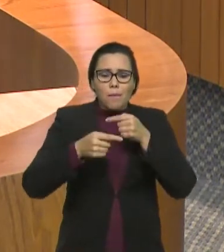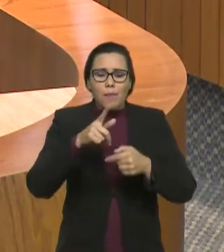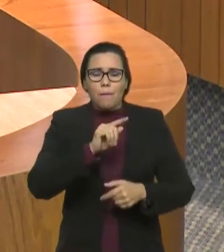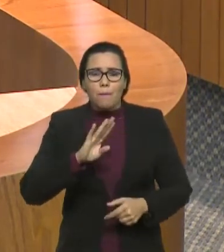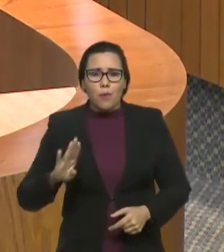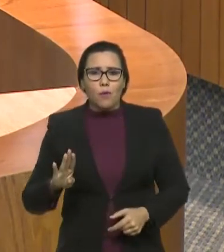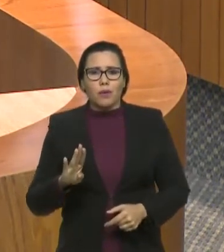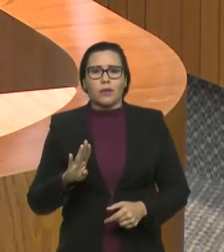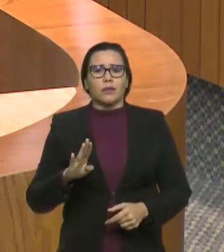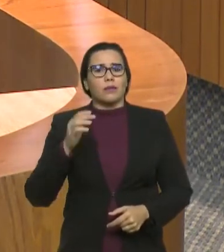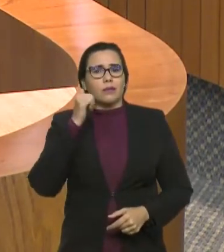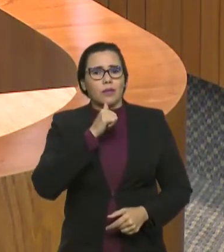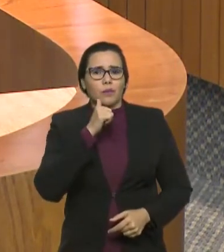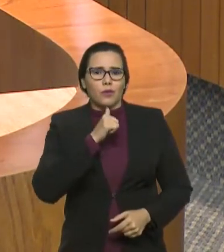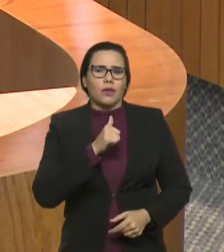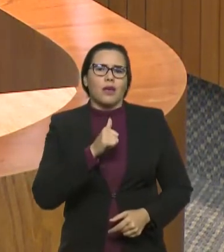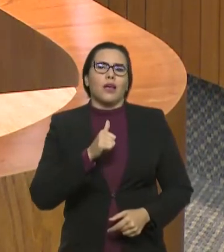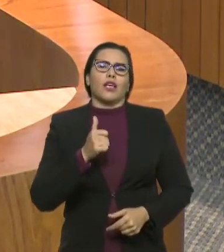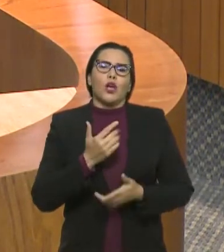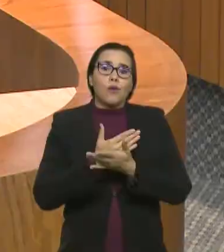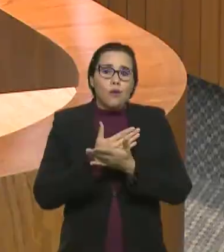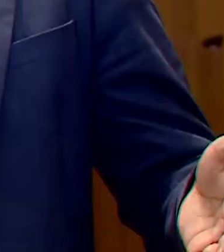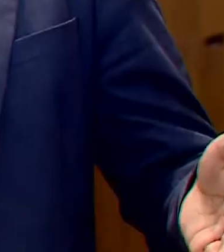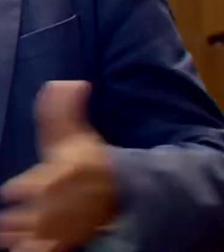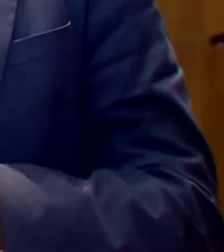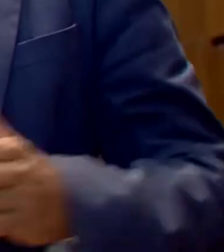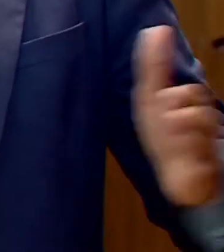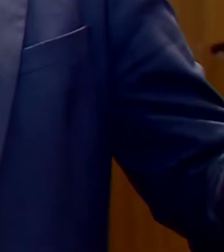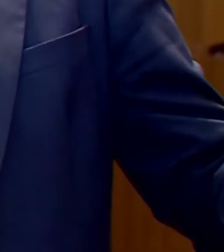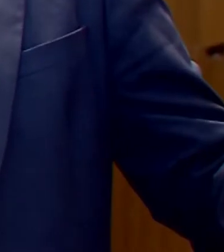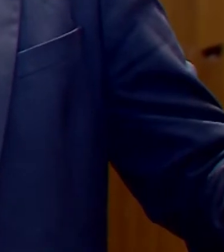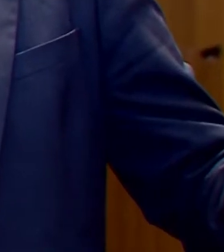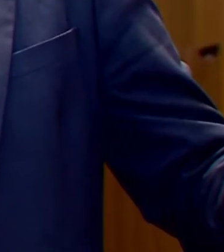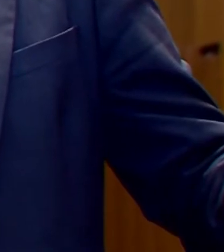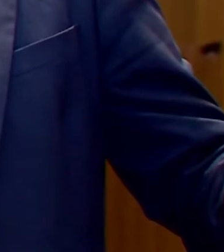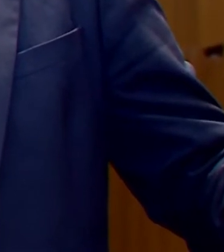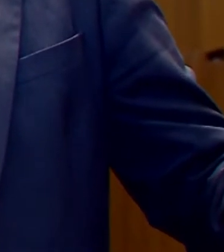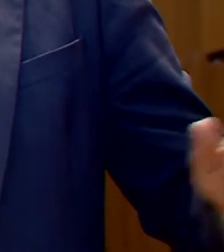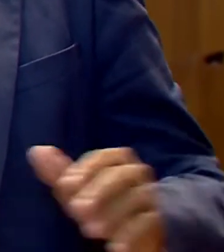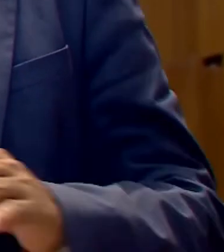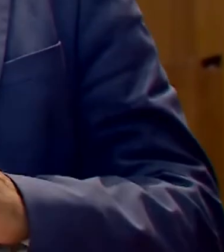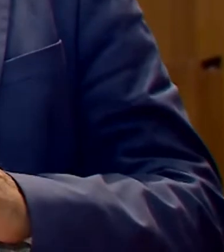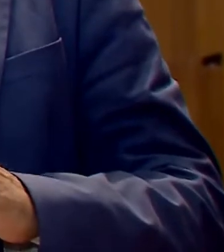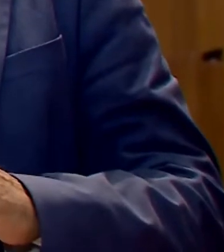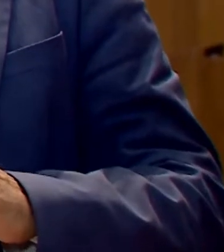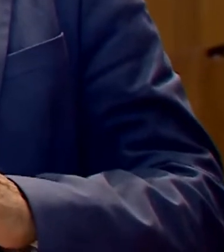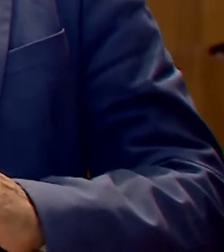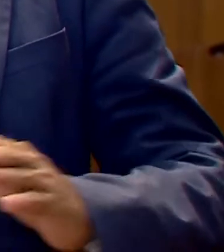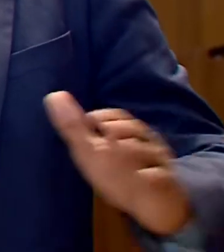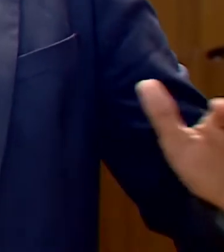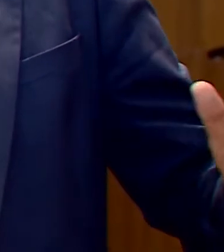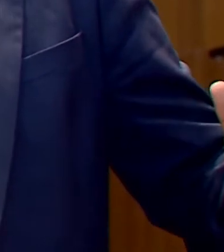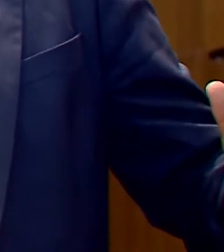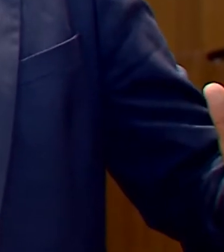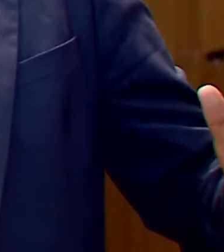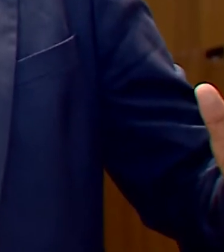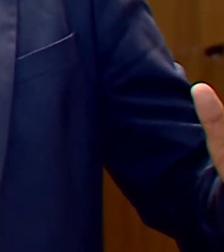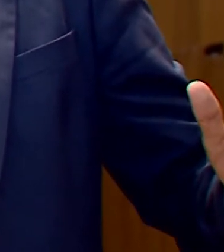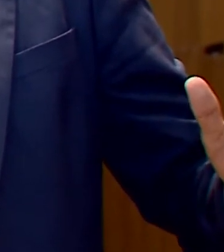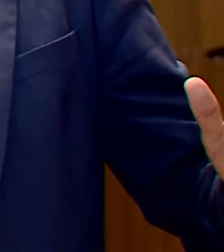está aqui encaminhado para esta casa. O deputado Wellington do Curso voltou a cobrar do governo do